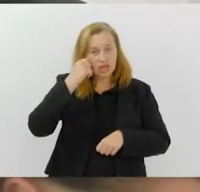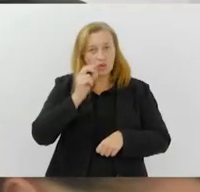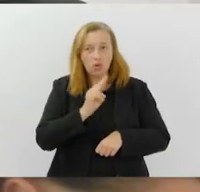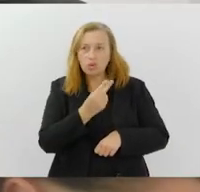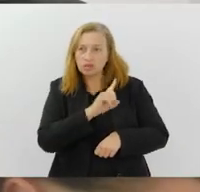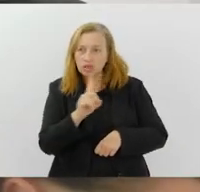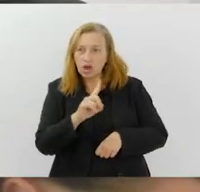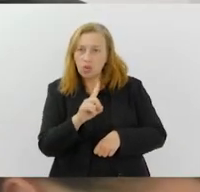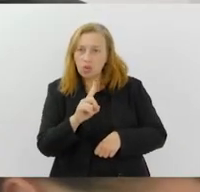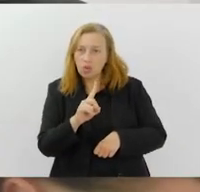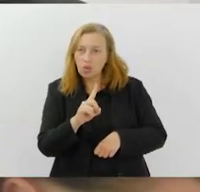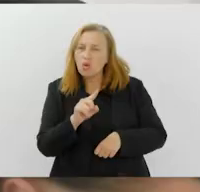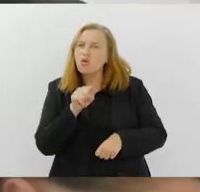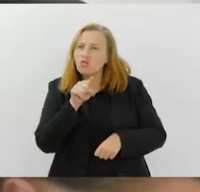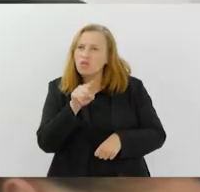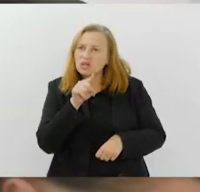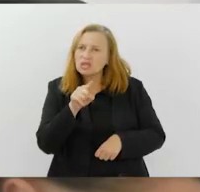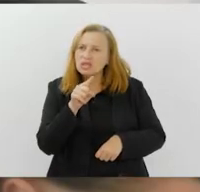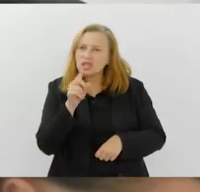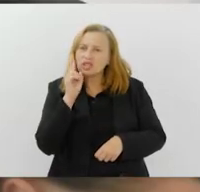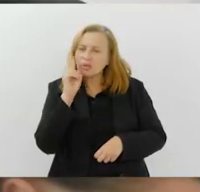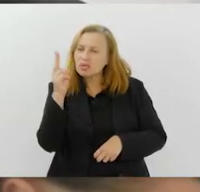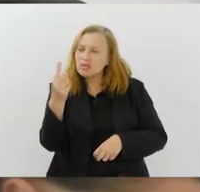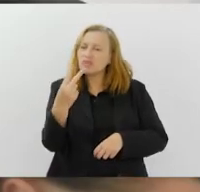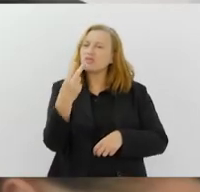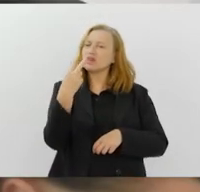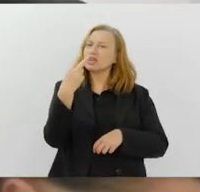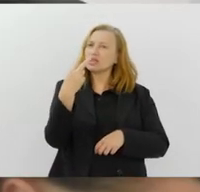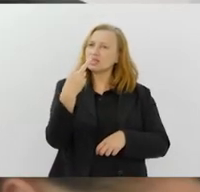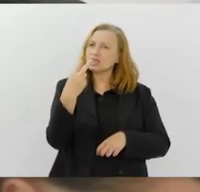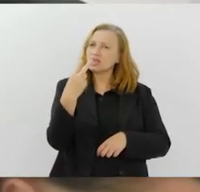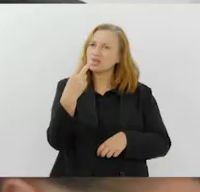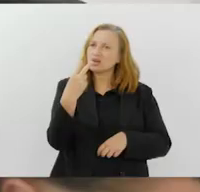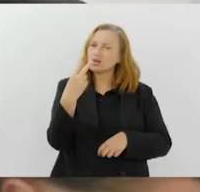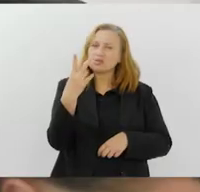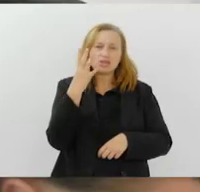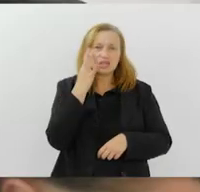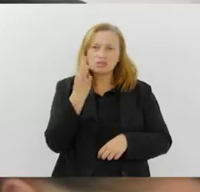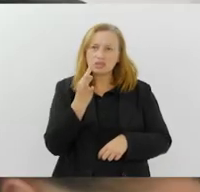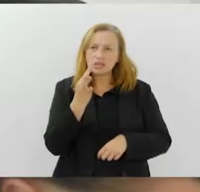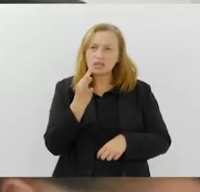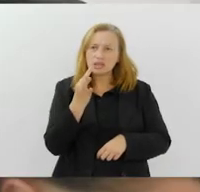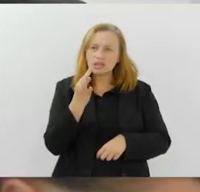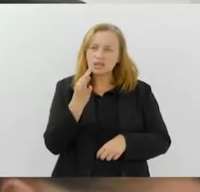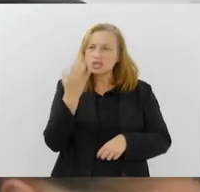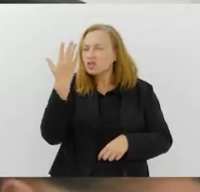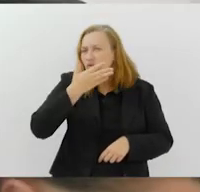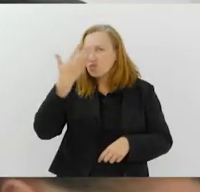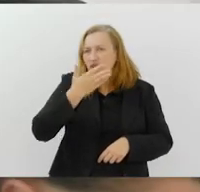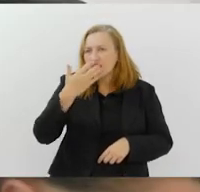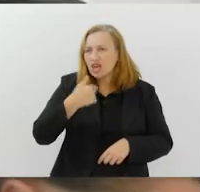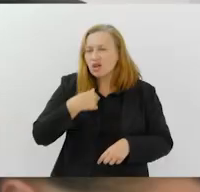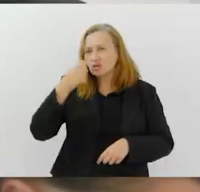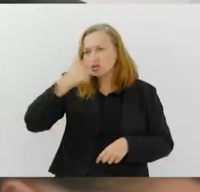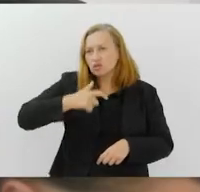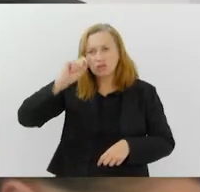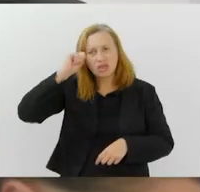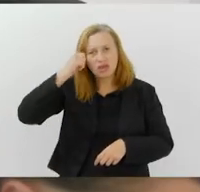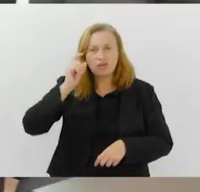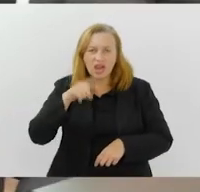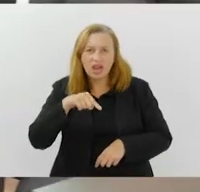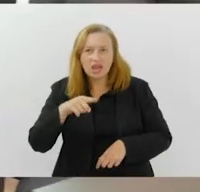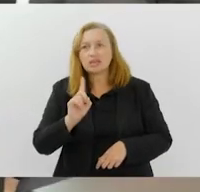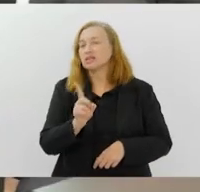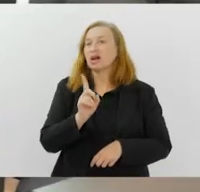tu não tá falando para mim você está me olhando ali você não me identifica você não me visualiza é isso que você tá me dizendo